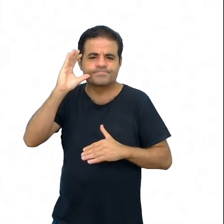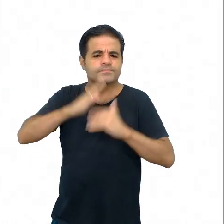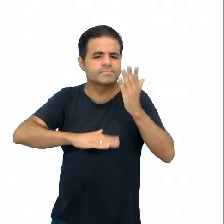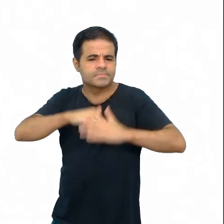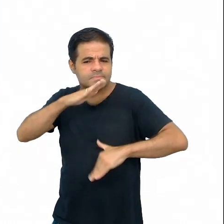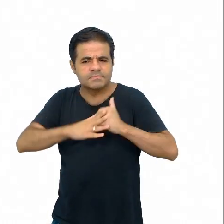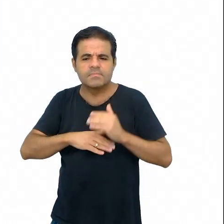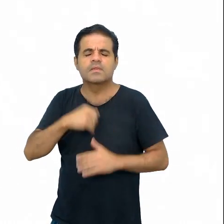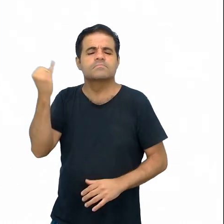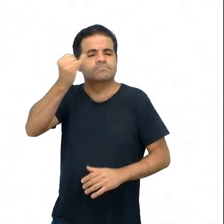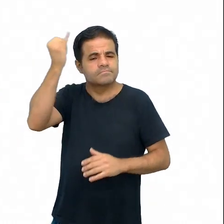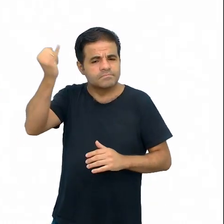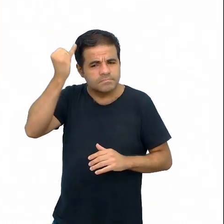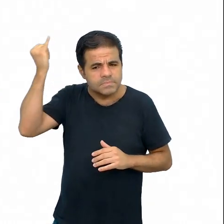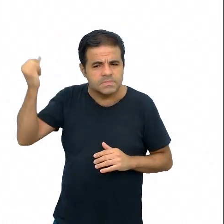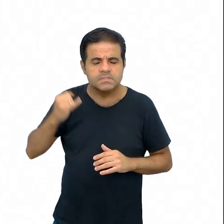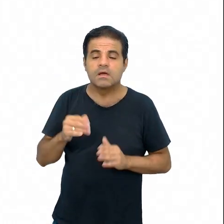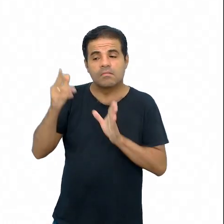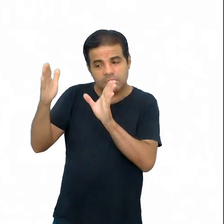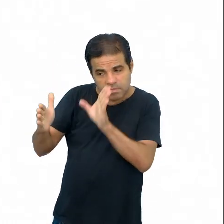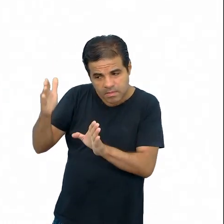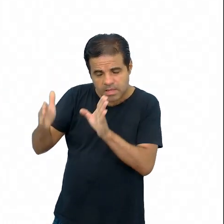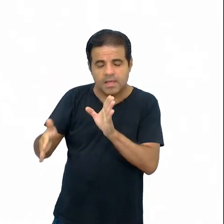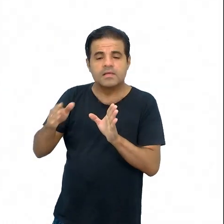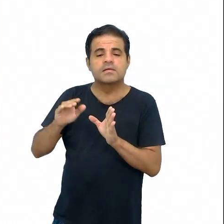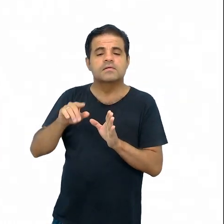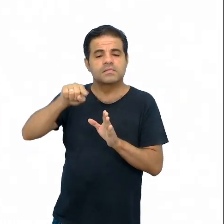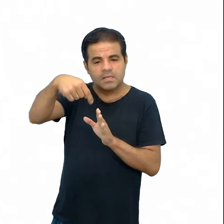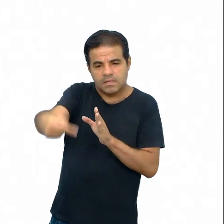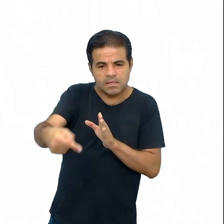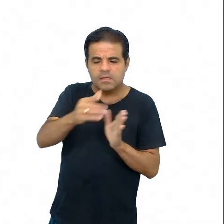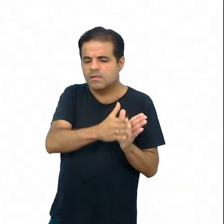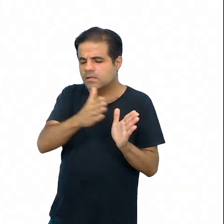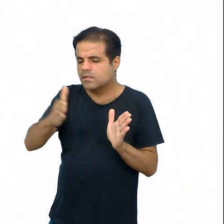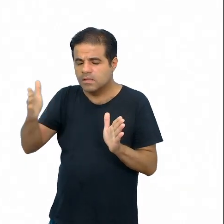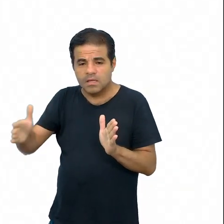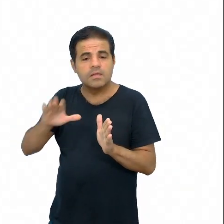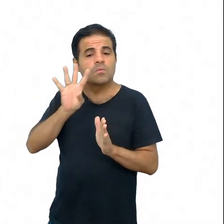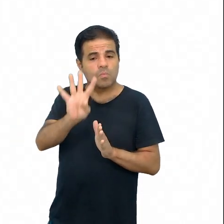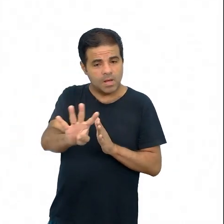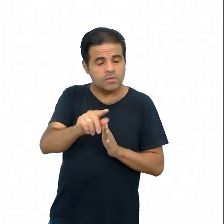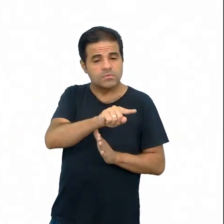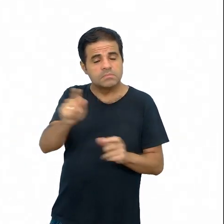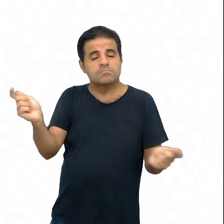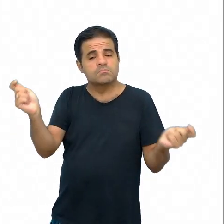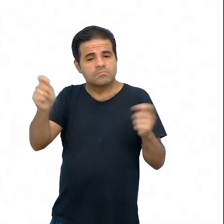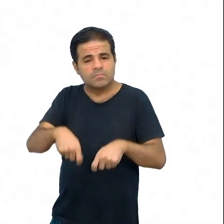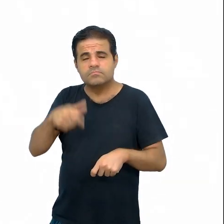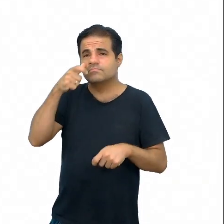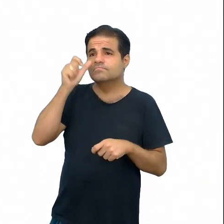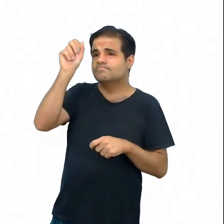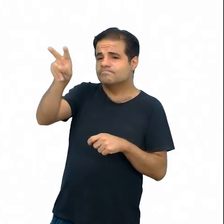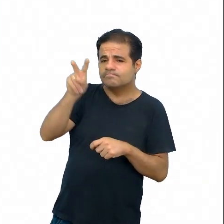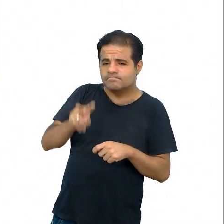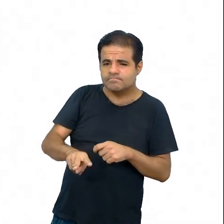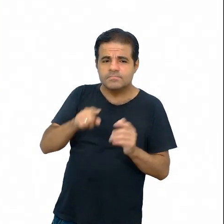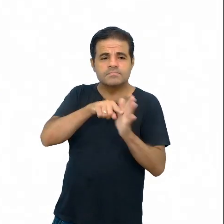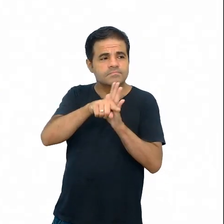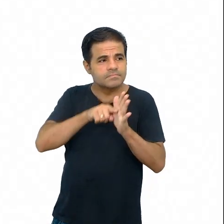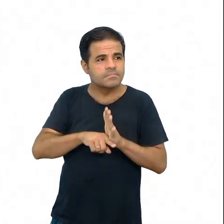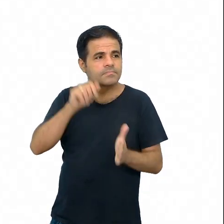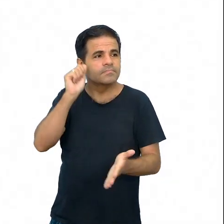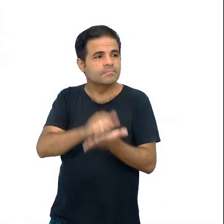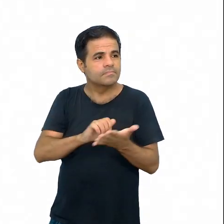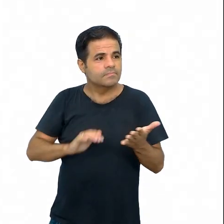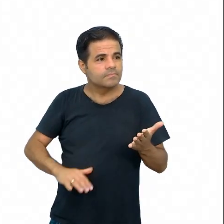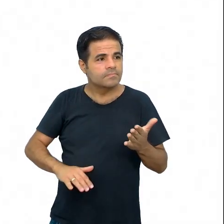habilidades, né, essenciais dessa sequência 4, para que depois vocês possam analisar as